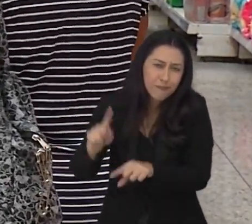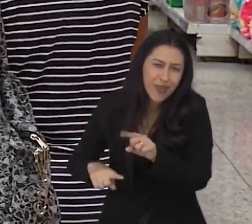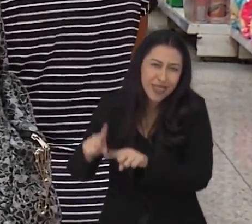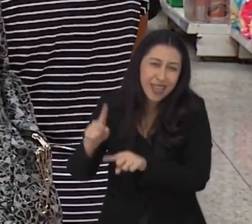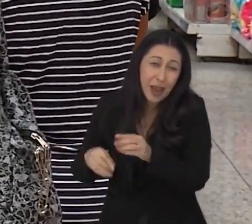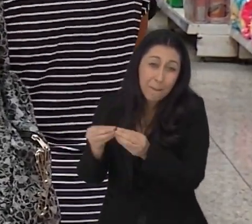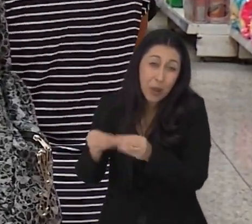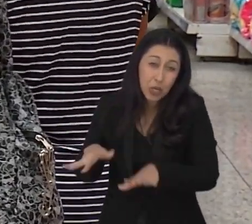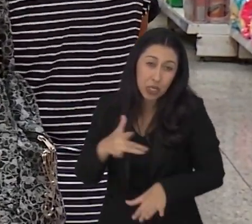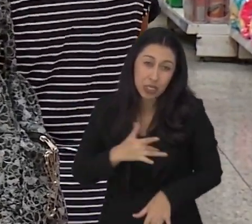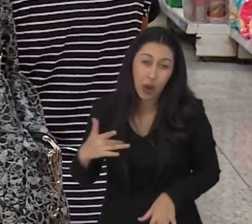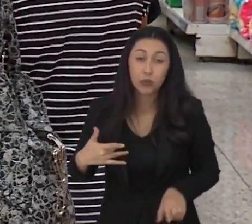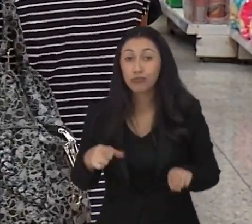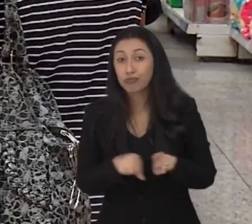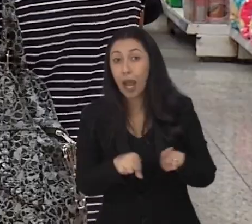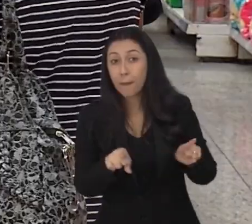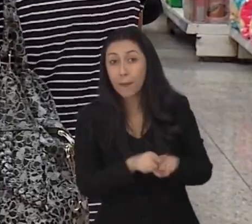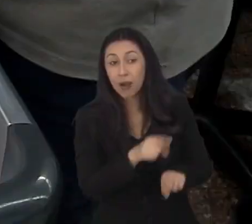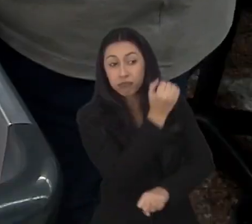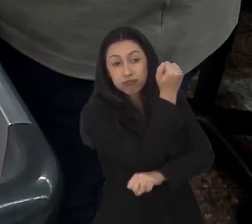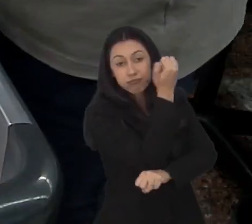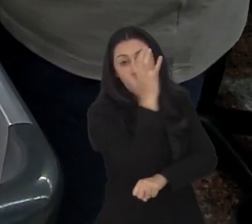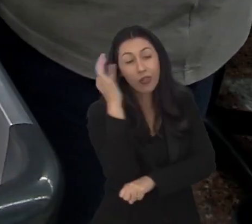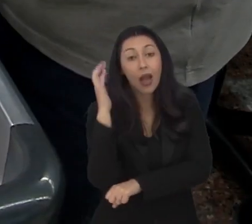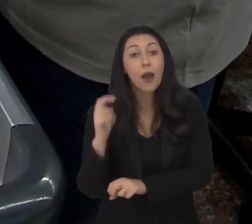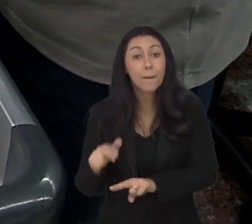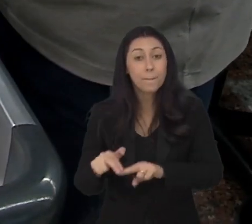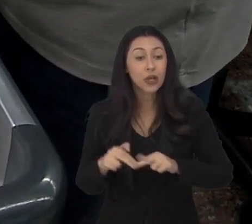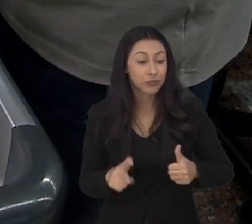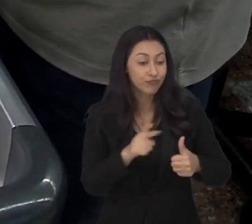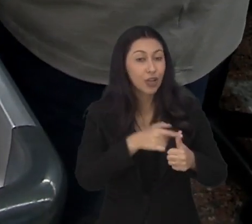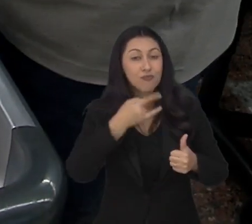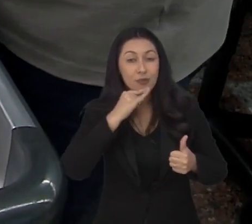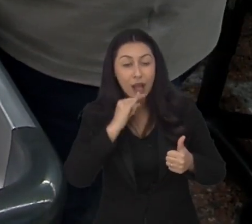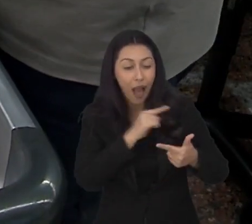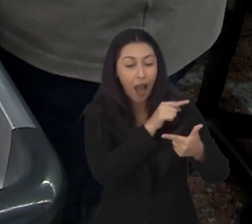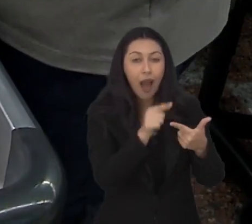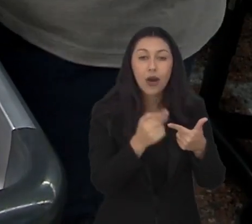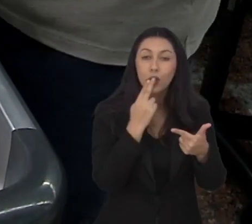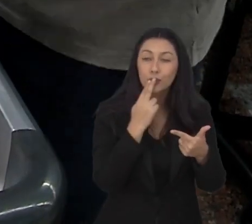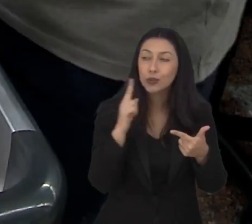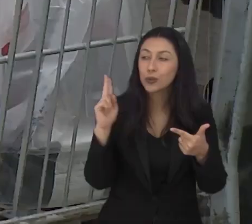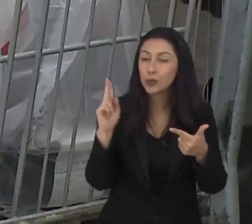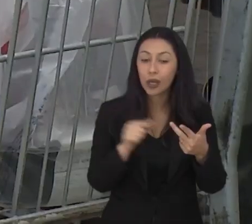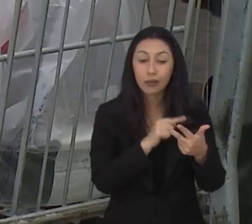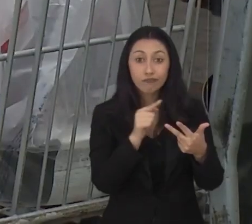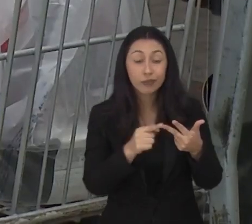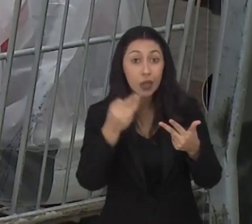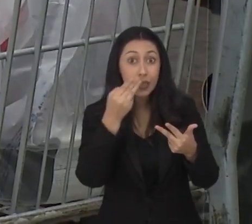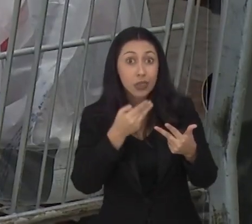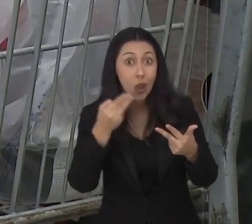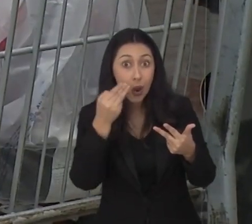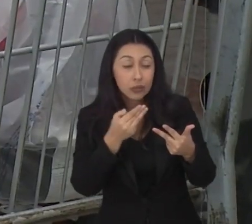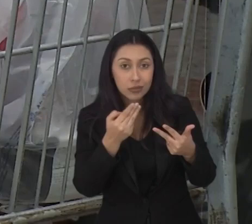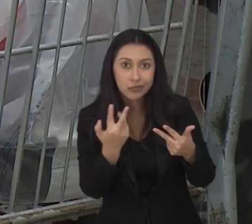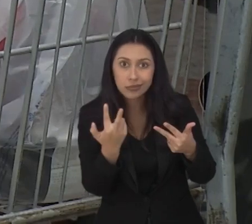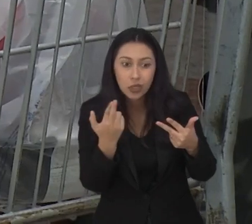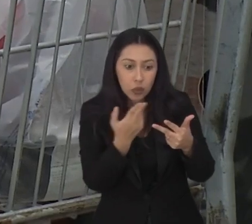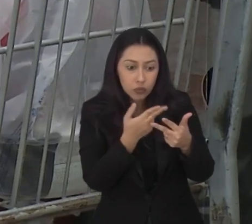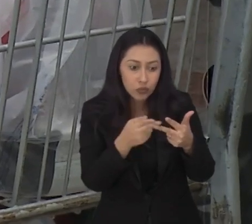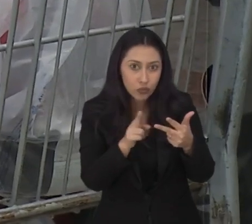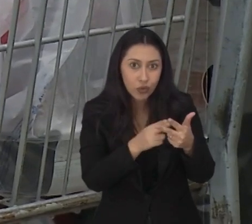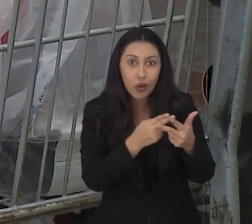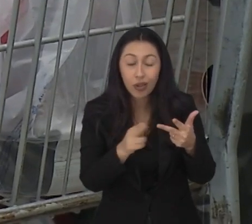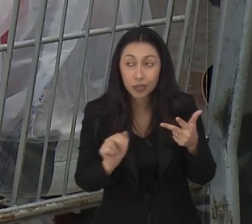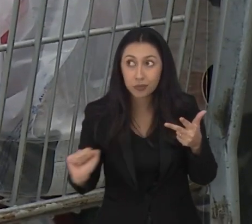prejudiciais à saúde e ao meio ambiente. Com isso, bebidas alcoólicas, cigarros e alimentos açucarados